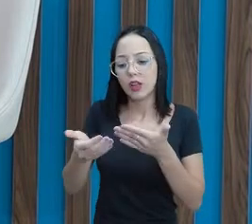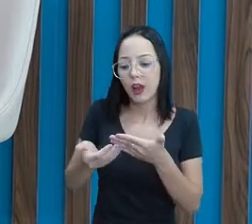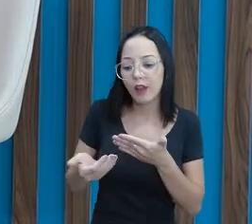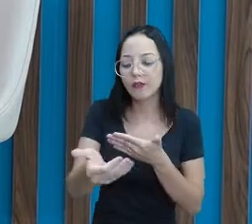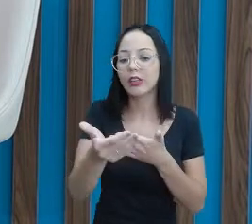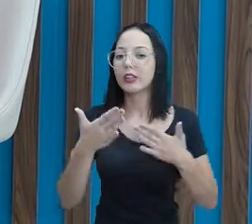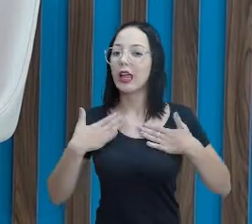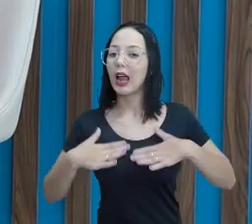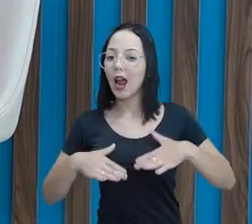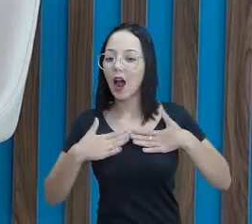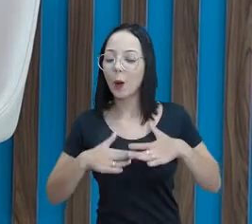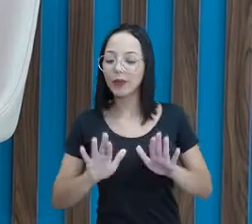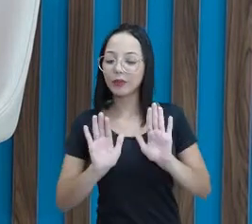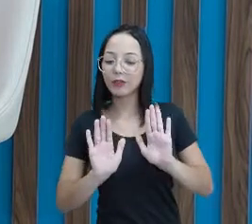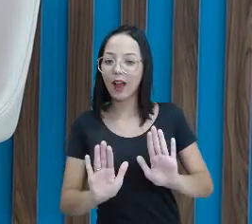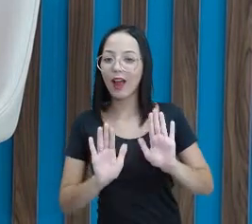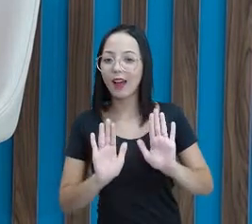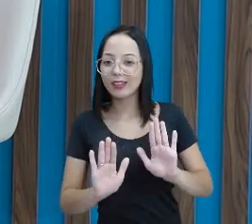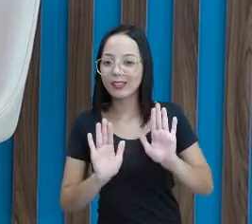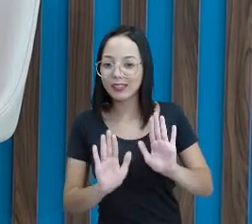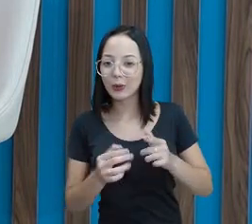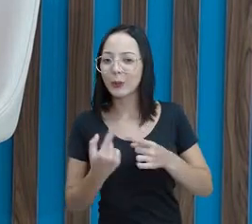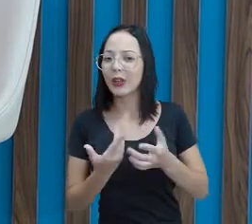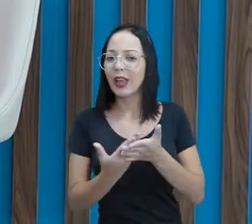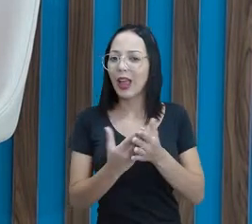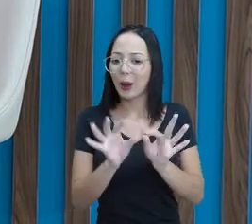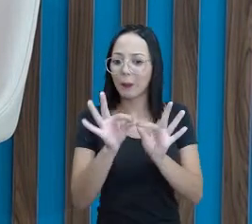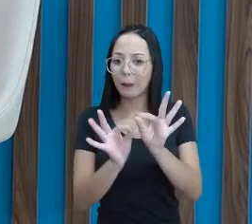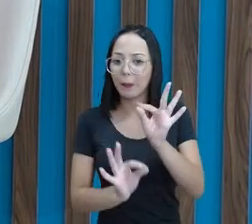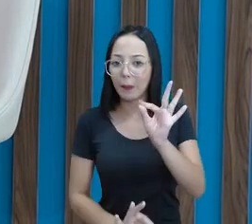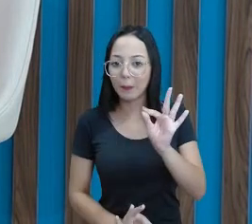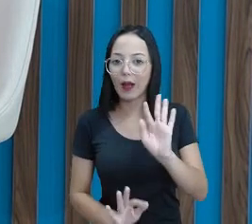gente, devagarzinho a gente chega lá. É muita aula, é muita aula. Eu vou